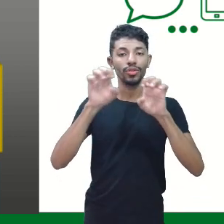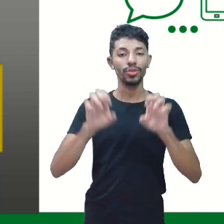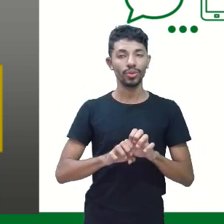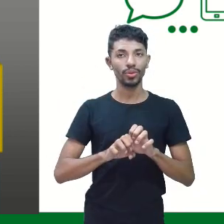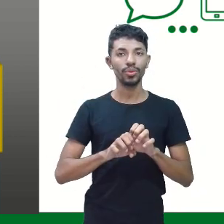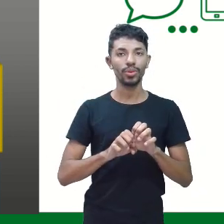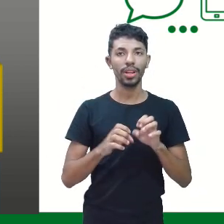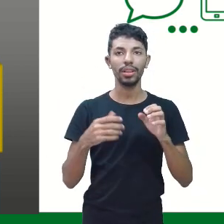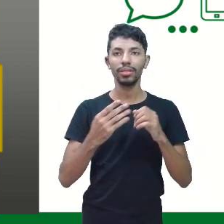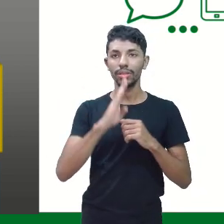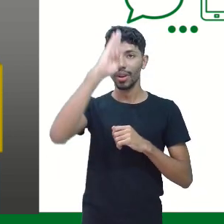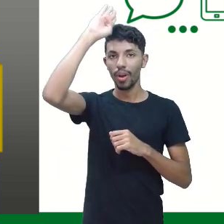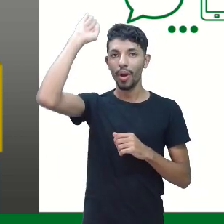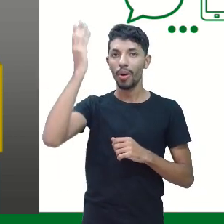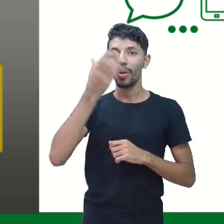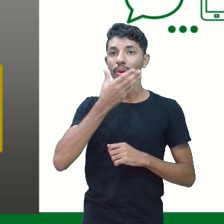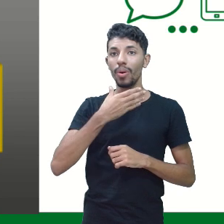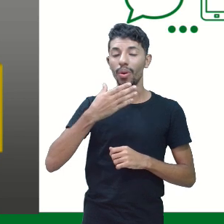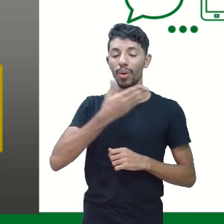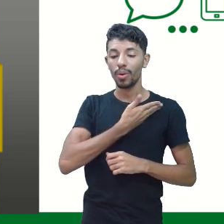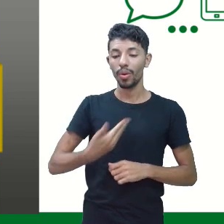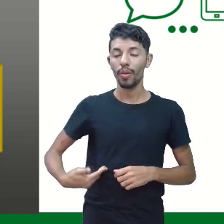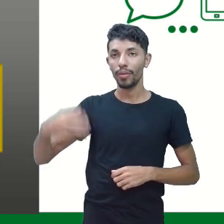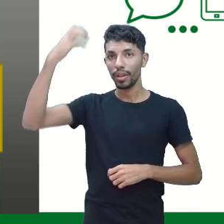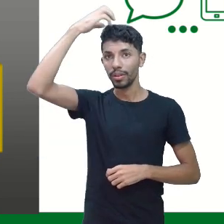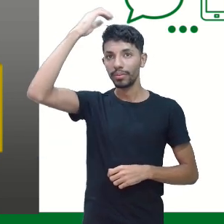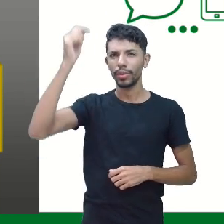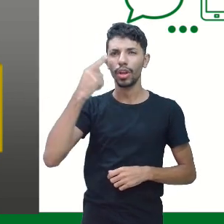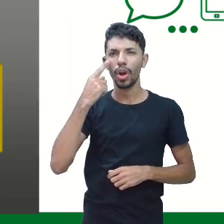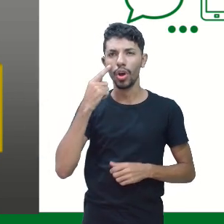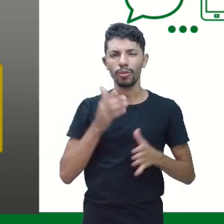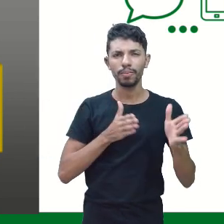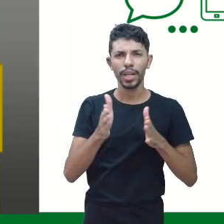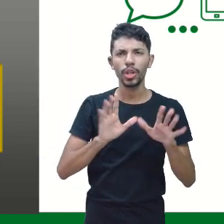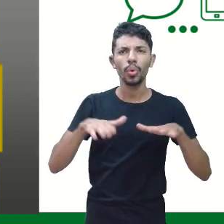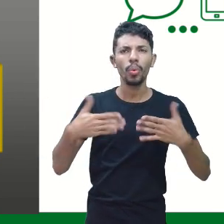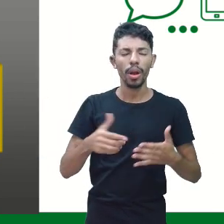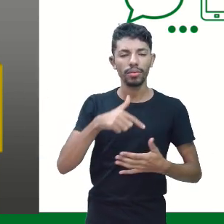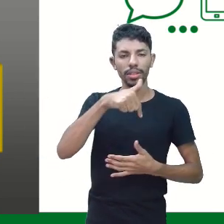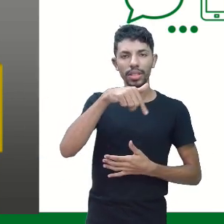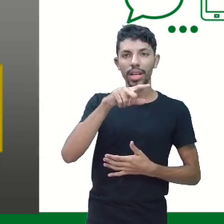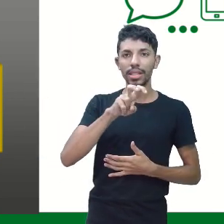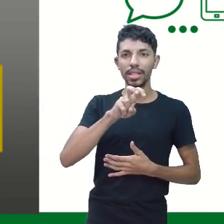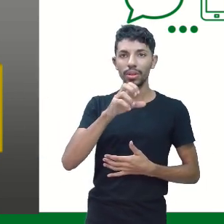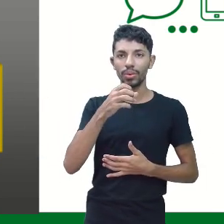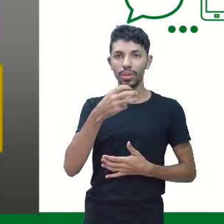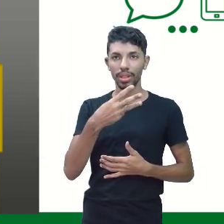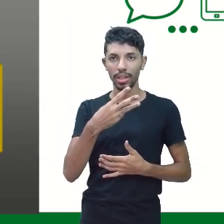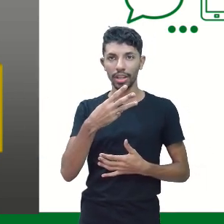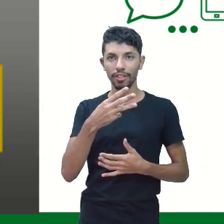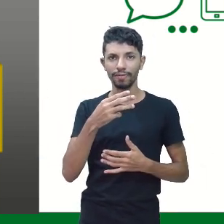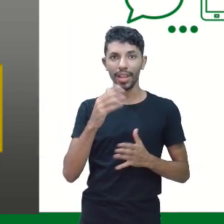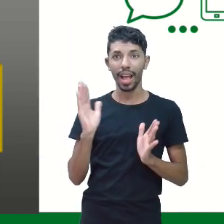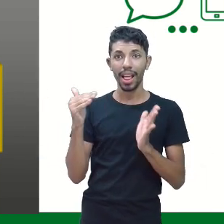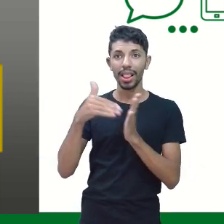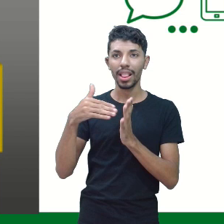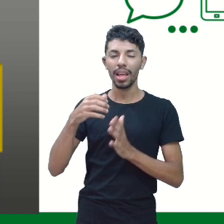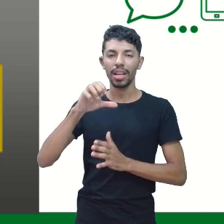ela perdurou de 753 a 509 a.C. Então, como a gente mencionou,